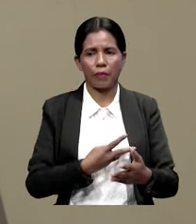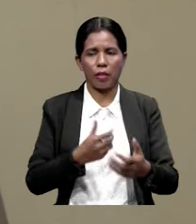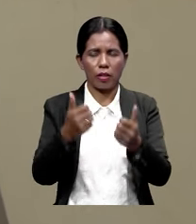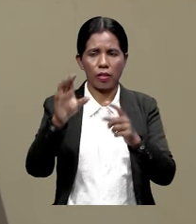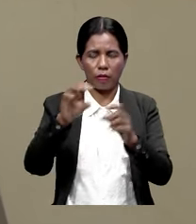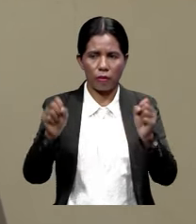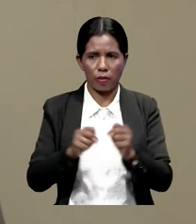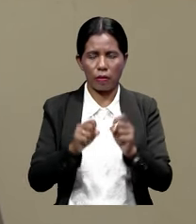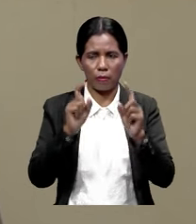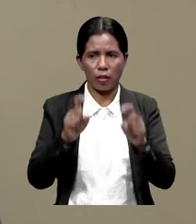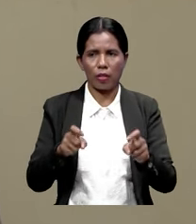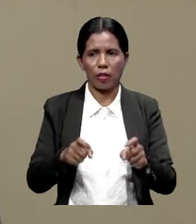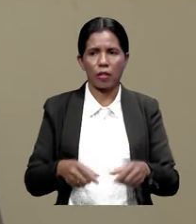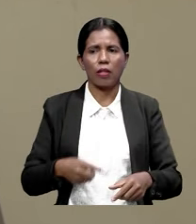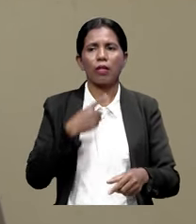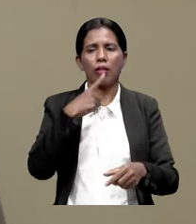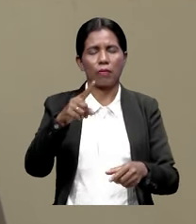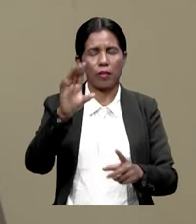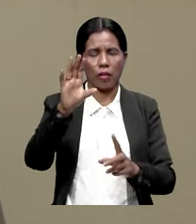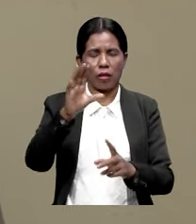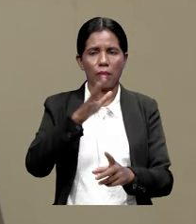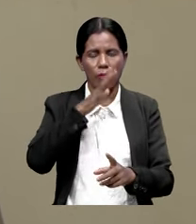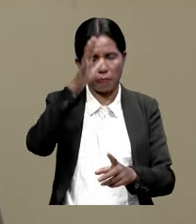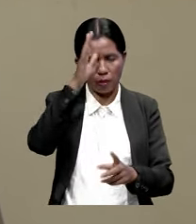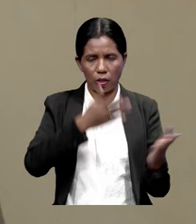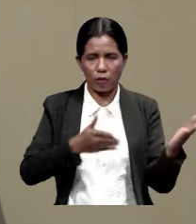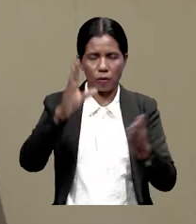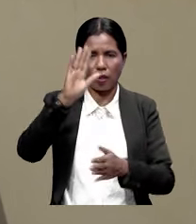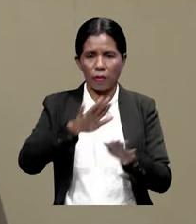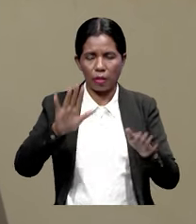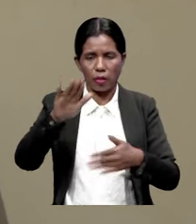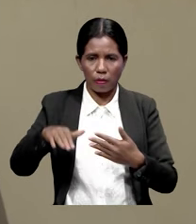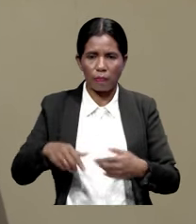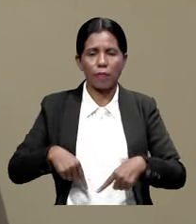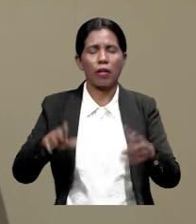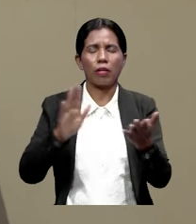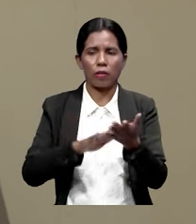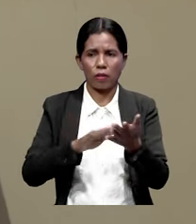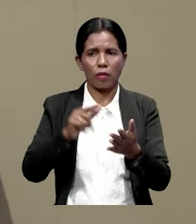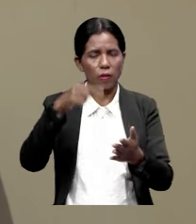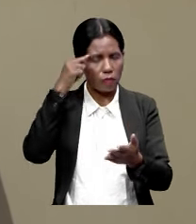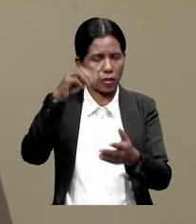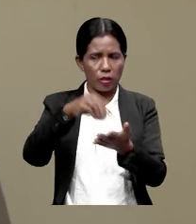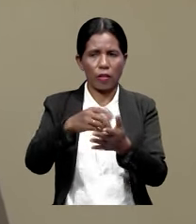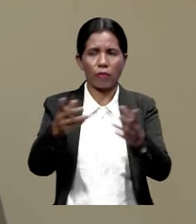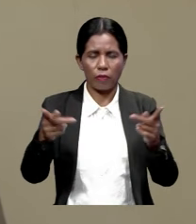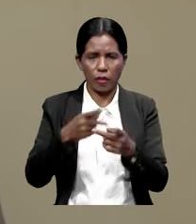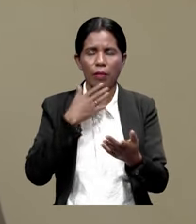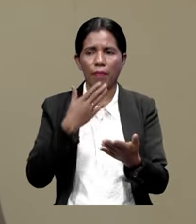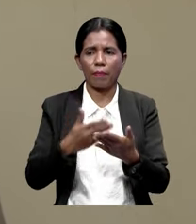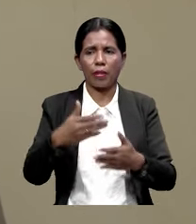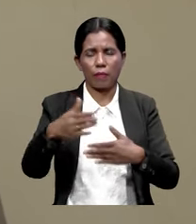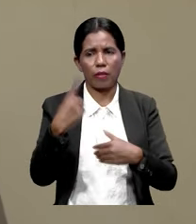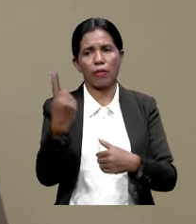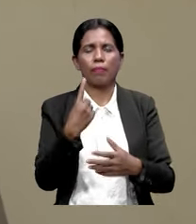local persija ame atu muti ba ina aman sir at lur wan sir ba skola i lilu maka governo tire kria kondisoin ne beke tinsi